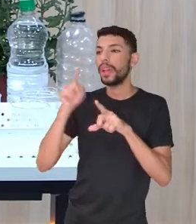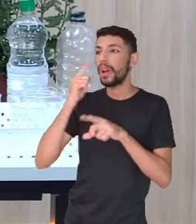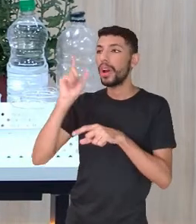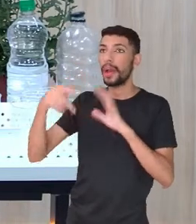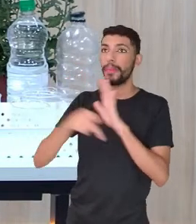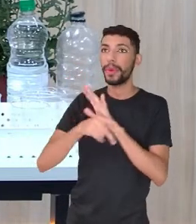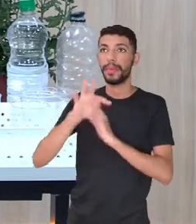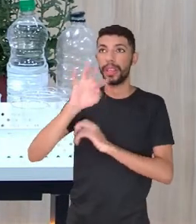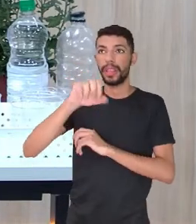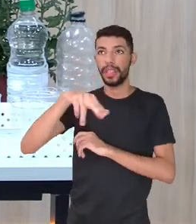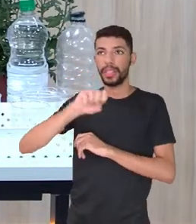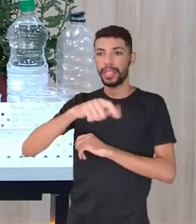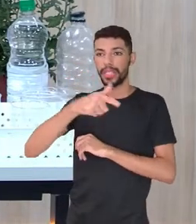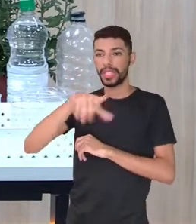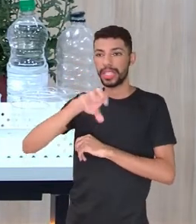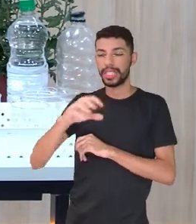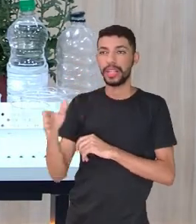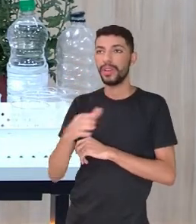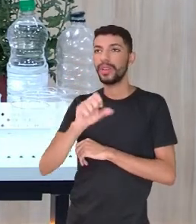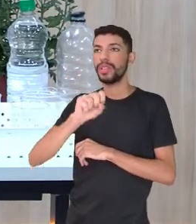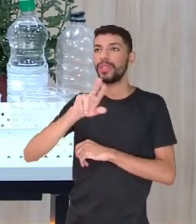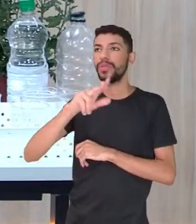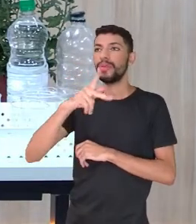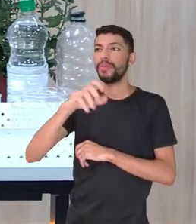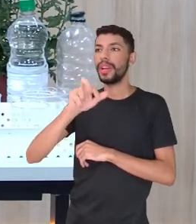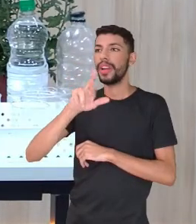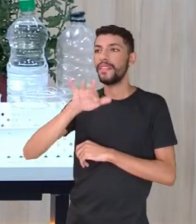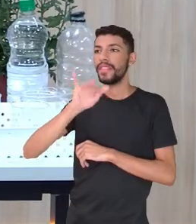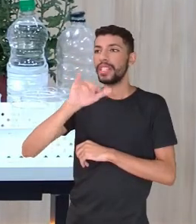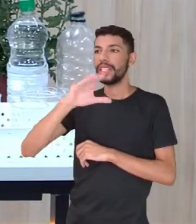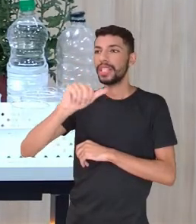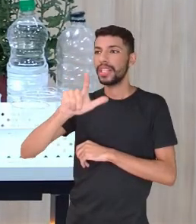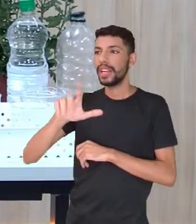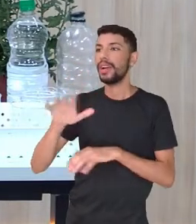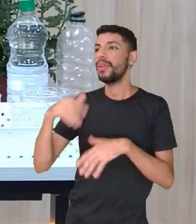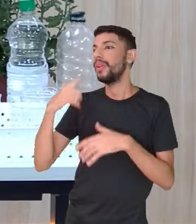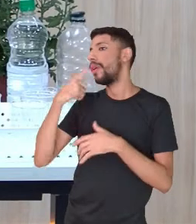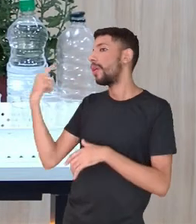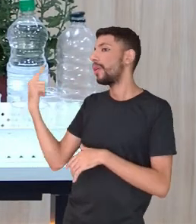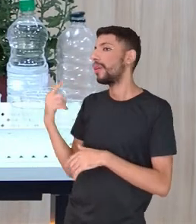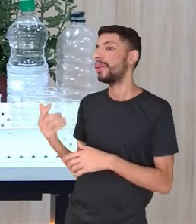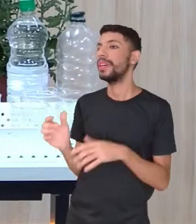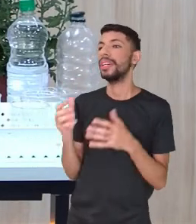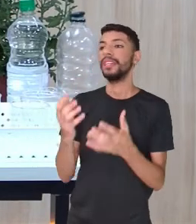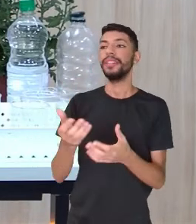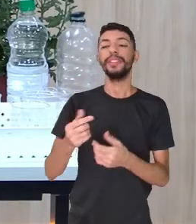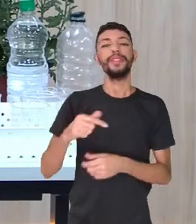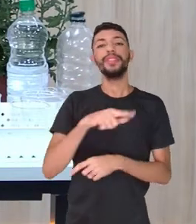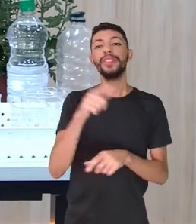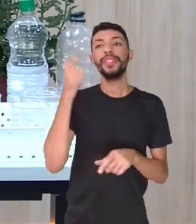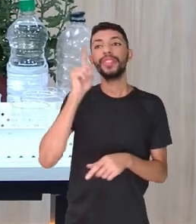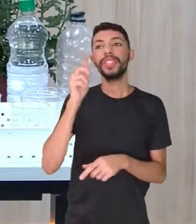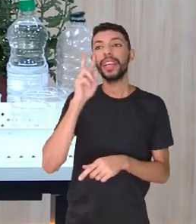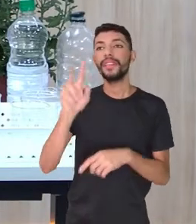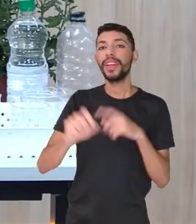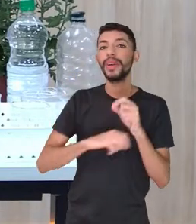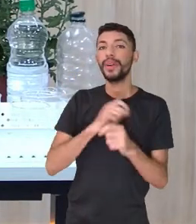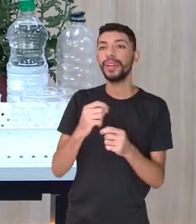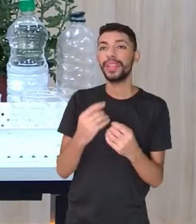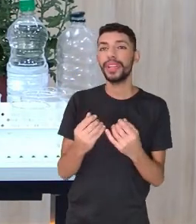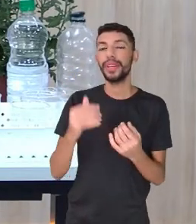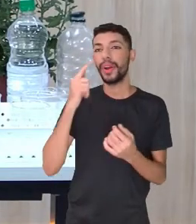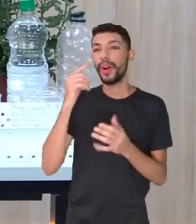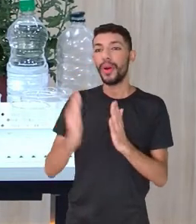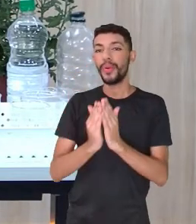vou provar agora se Billy consegue ver o meu barquinho aqui nessa.